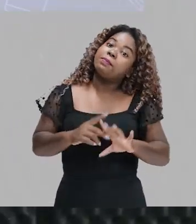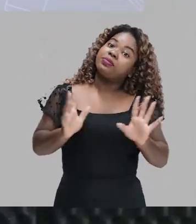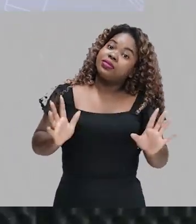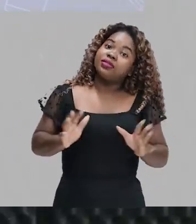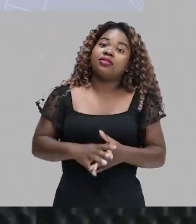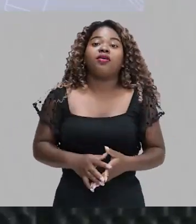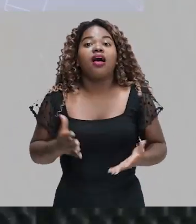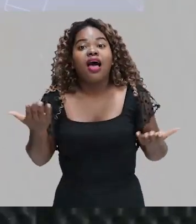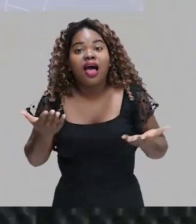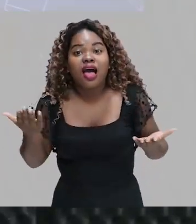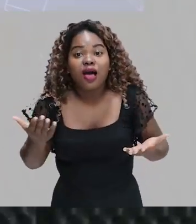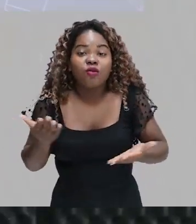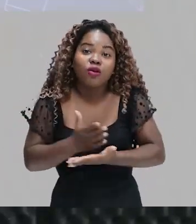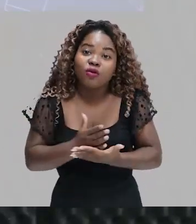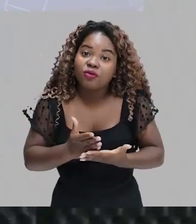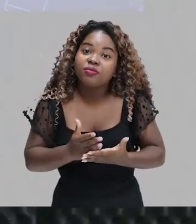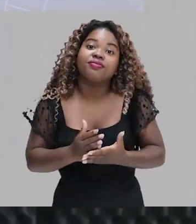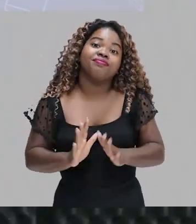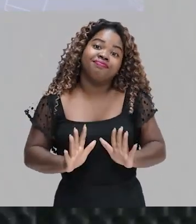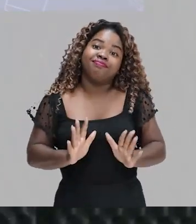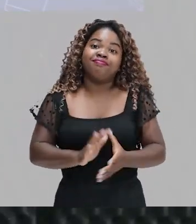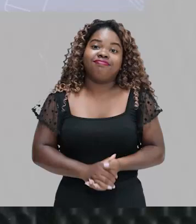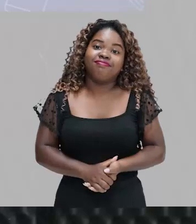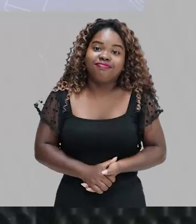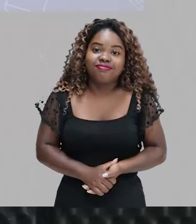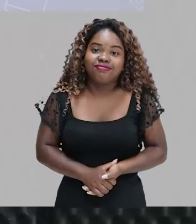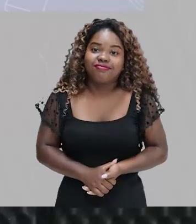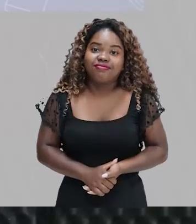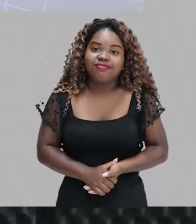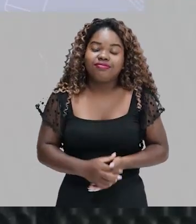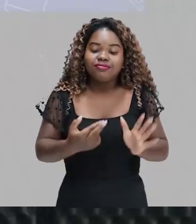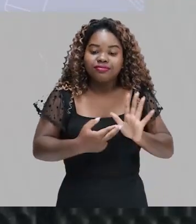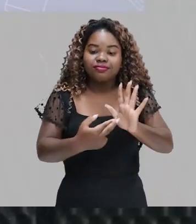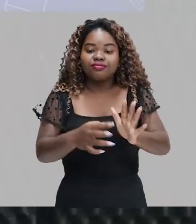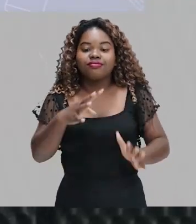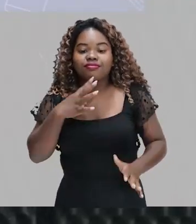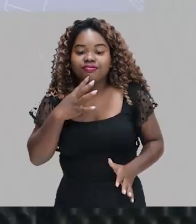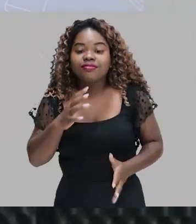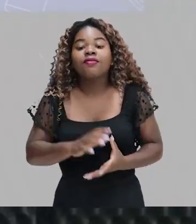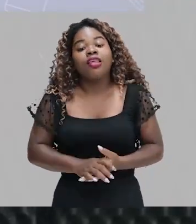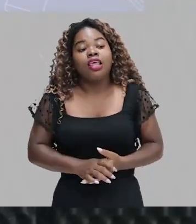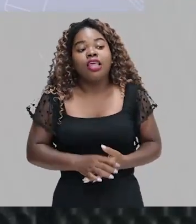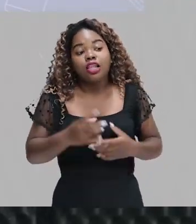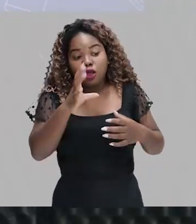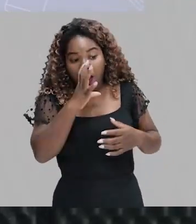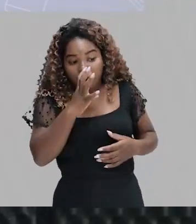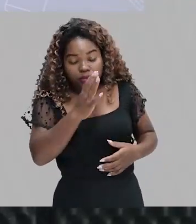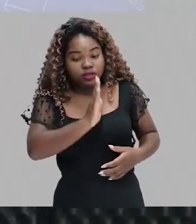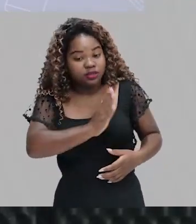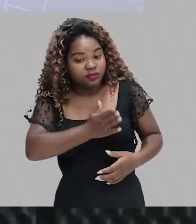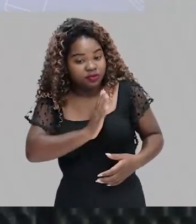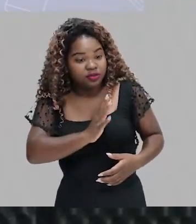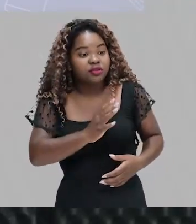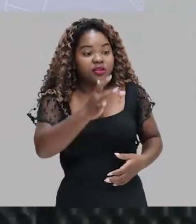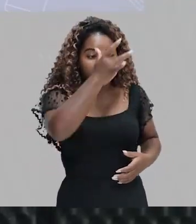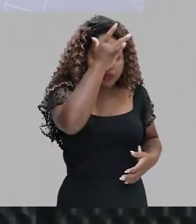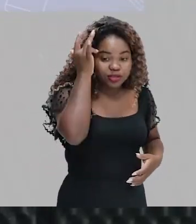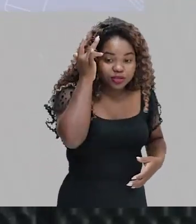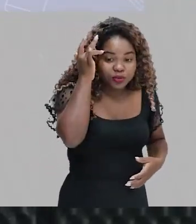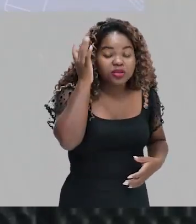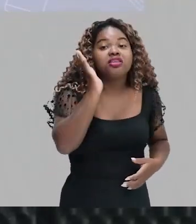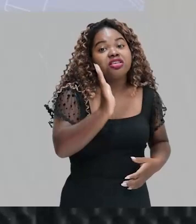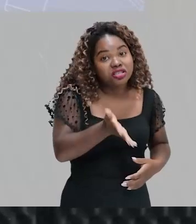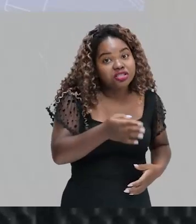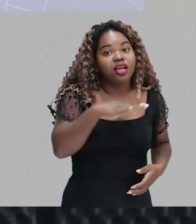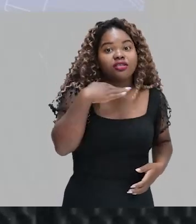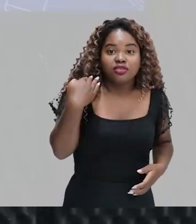era feito e a arte era utilizada para representar esse conhecimento, ele pegou o coração de alguém que já devia estar morto, obviamente. Né? Caso